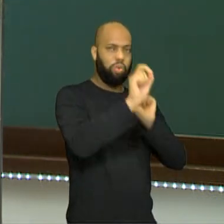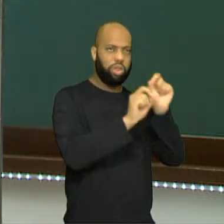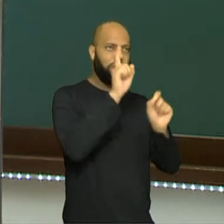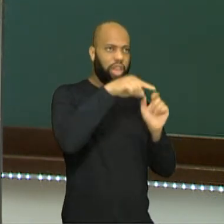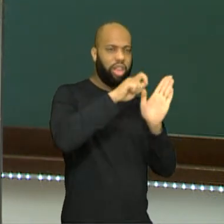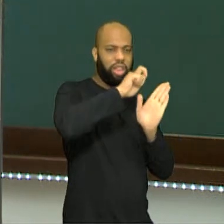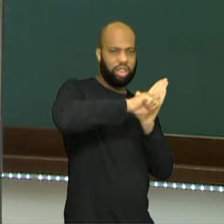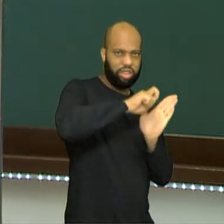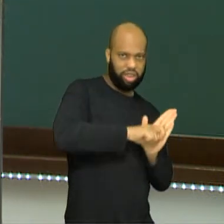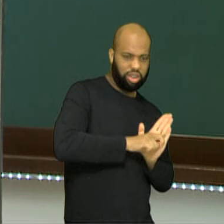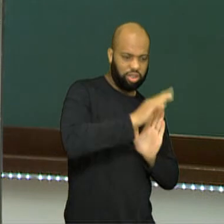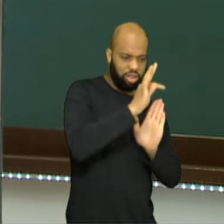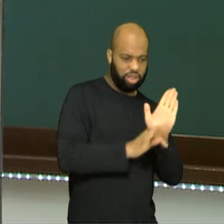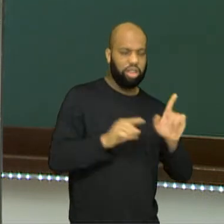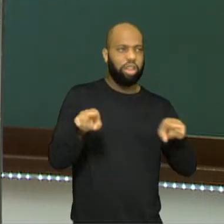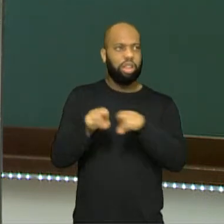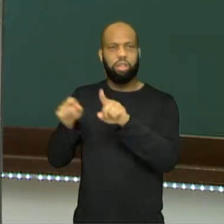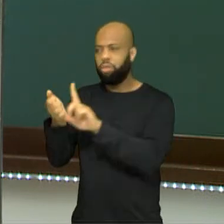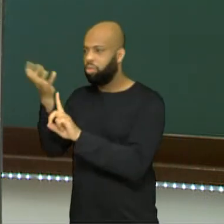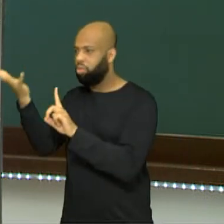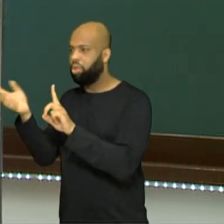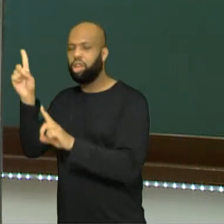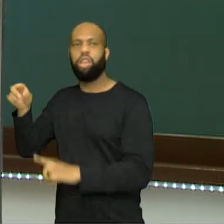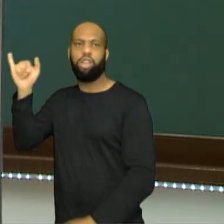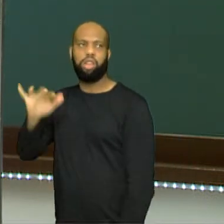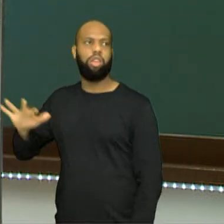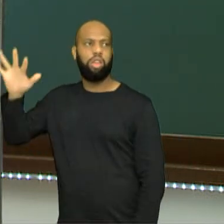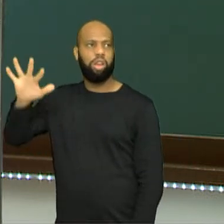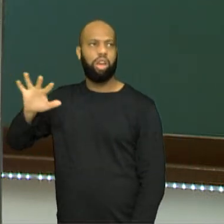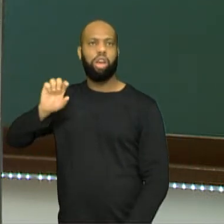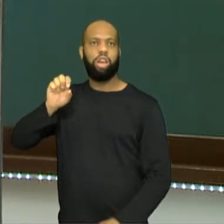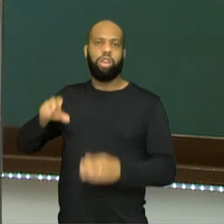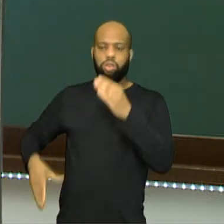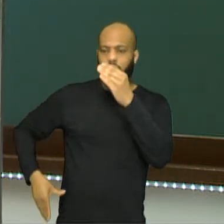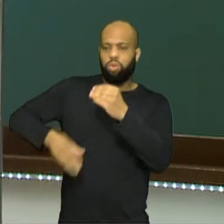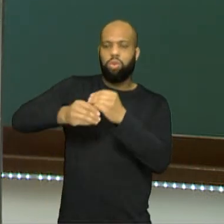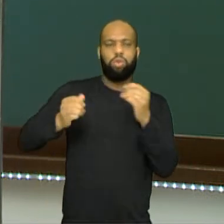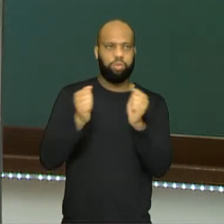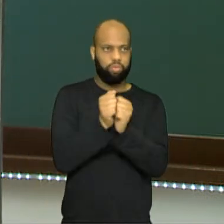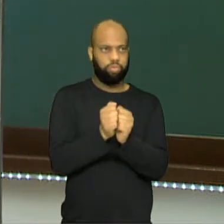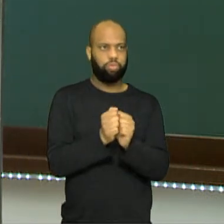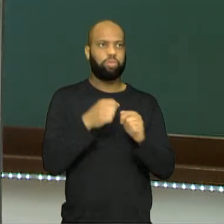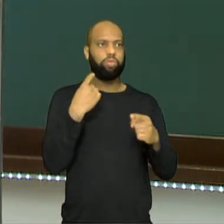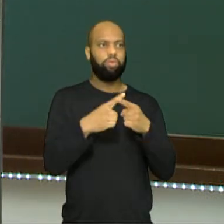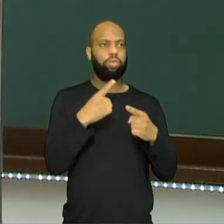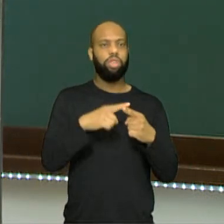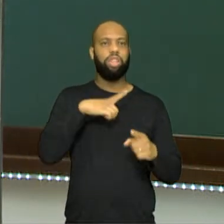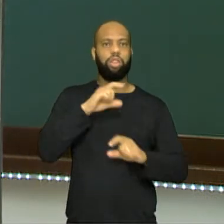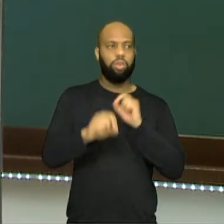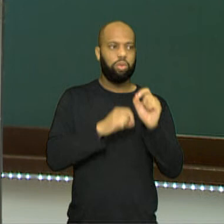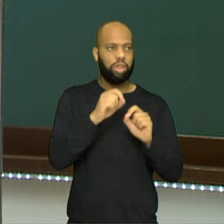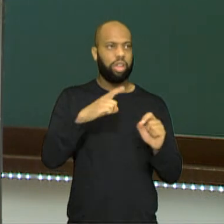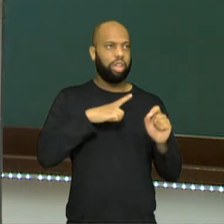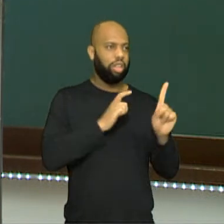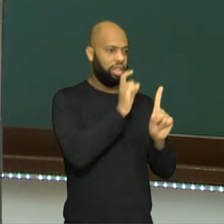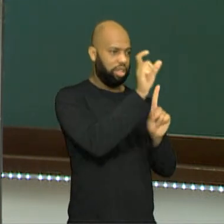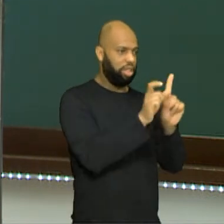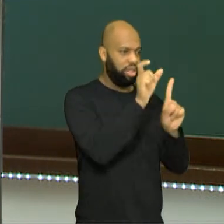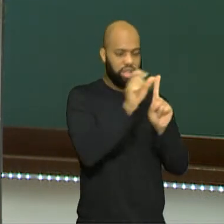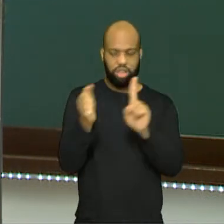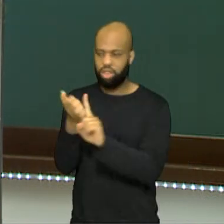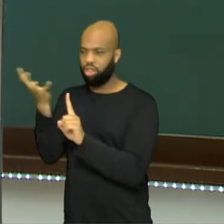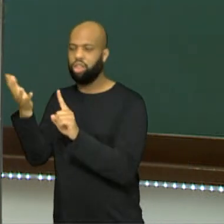escrita, e a linguagem não verbal, a imagem, que se complementam, pois ali a linguagem verbal e não